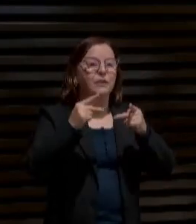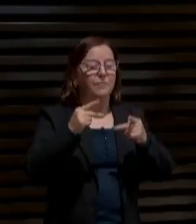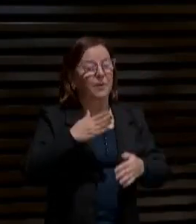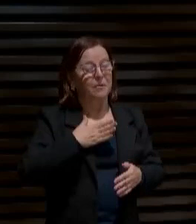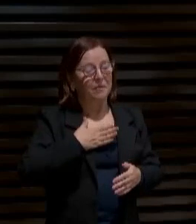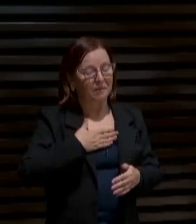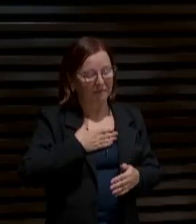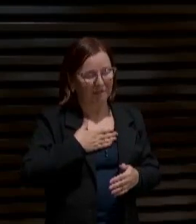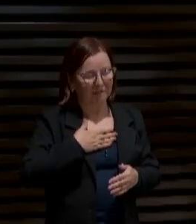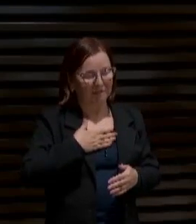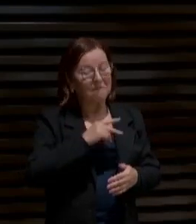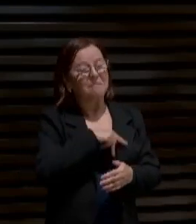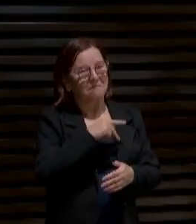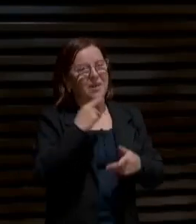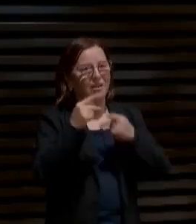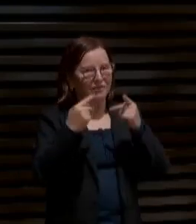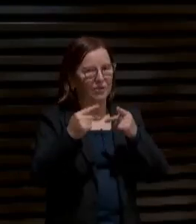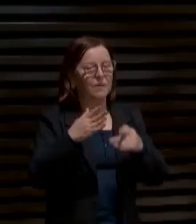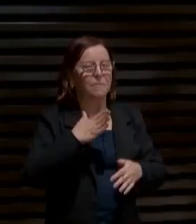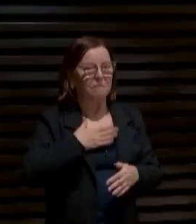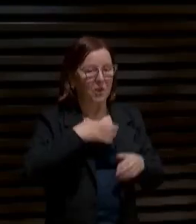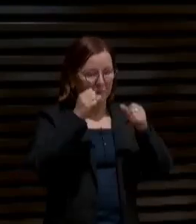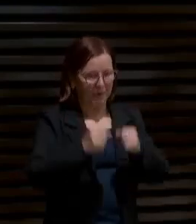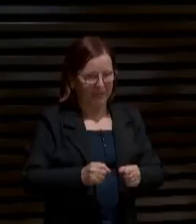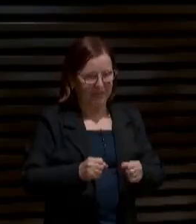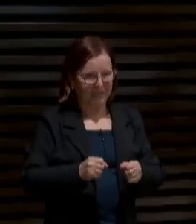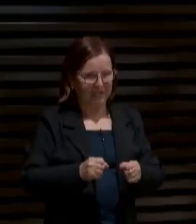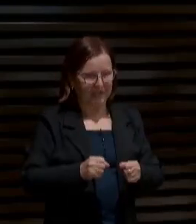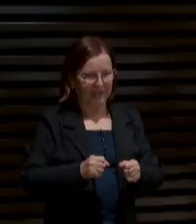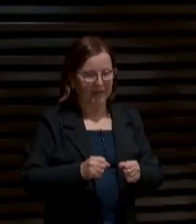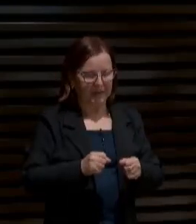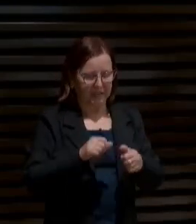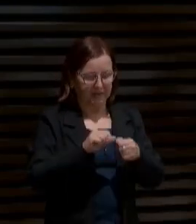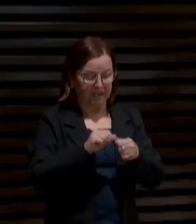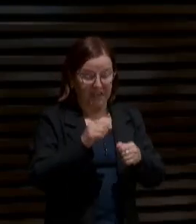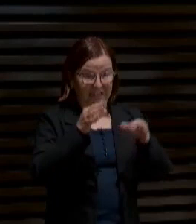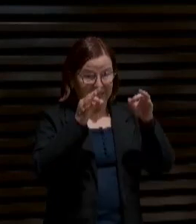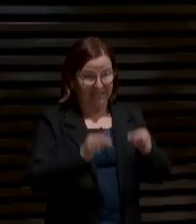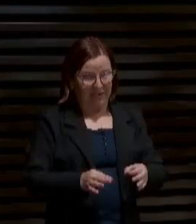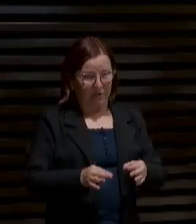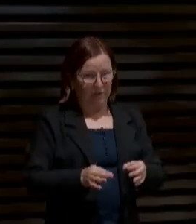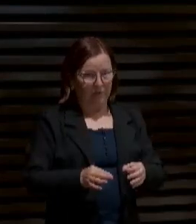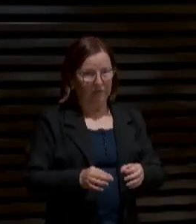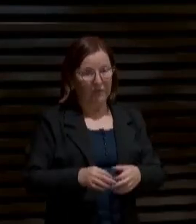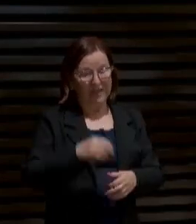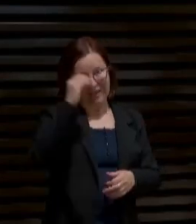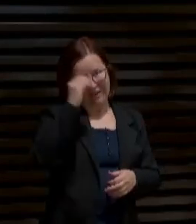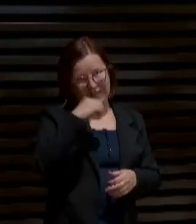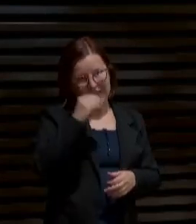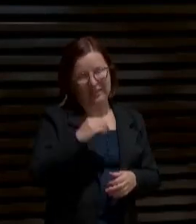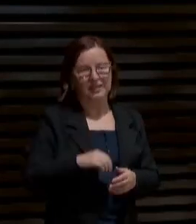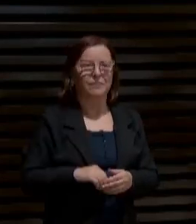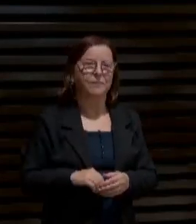Ah mas eu tô tão fraco glória a Deus meu irmão por isso que eu não gosto daquela palavra poder porque poder você ficar